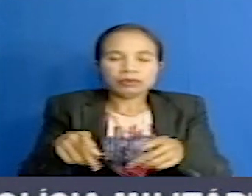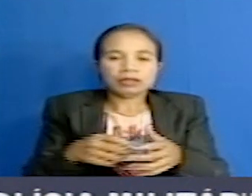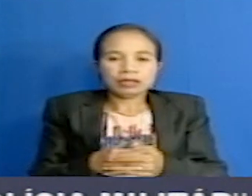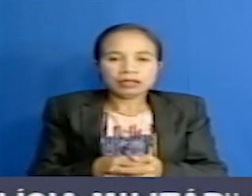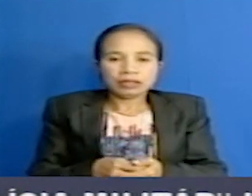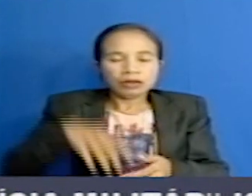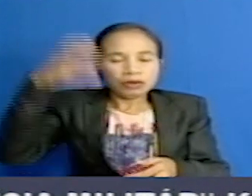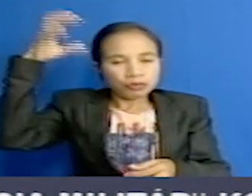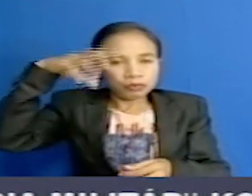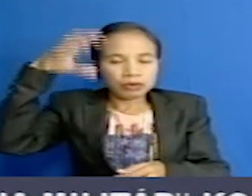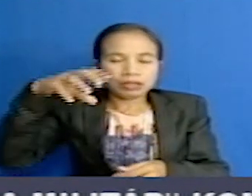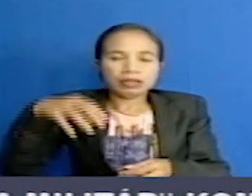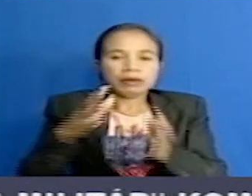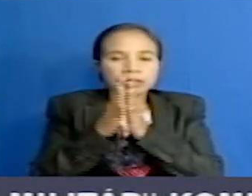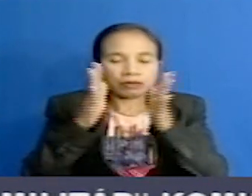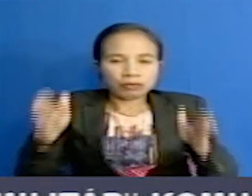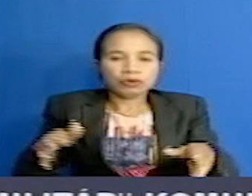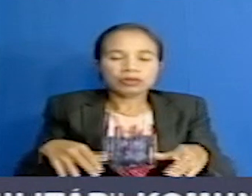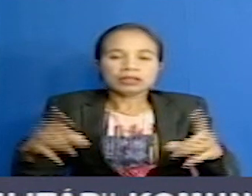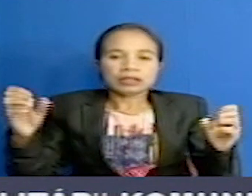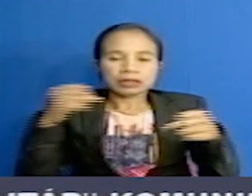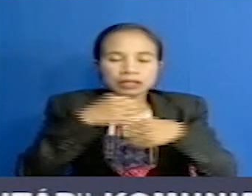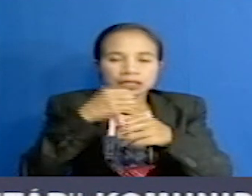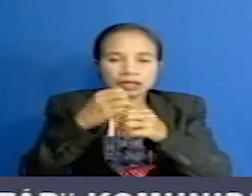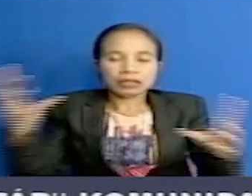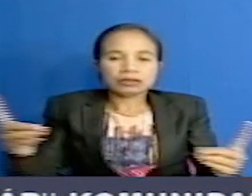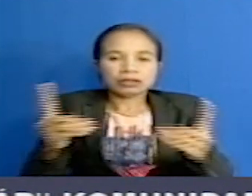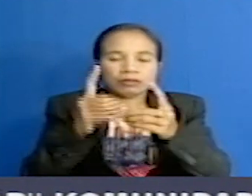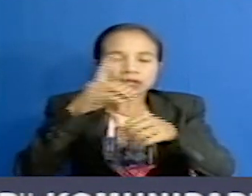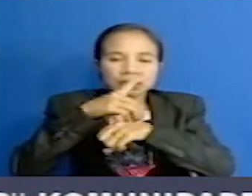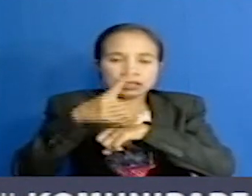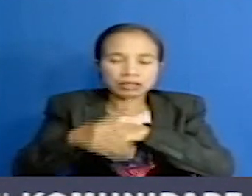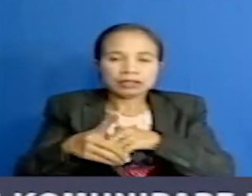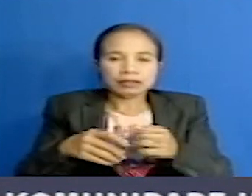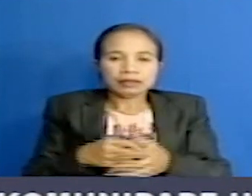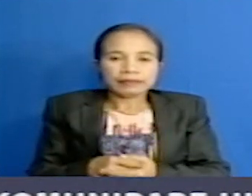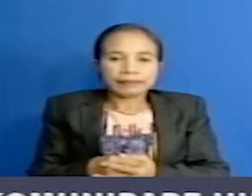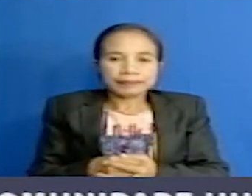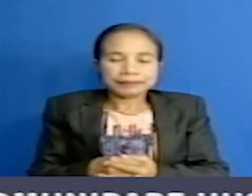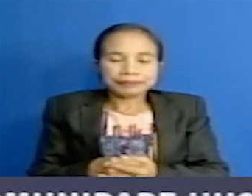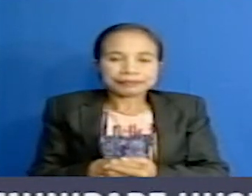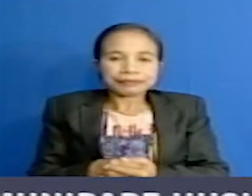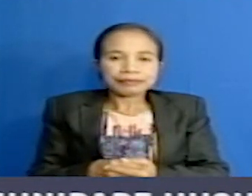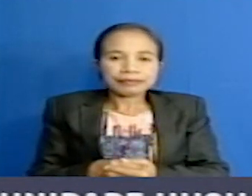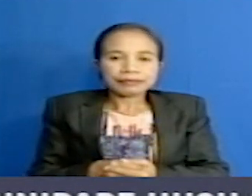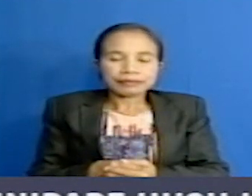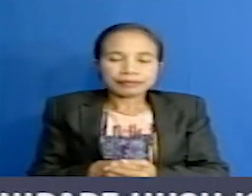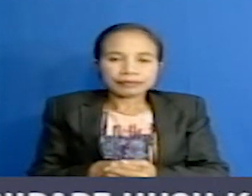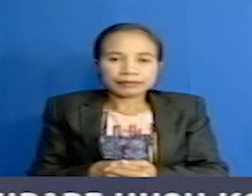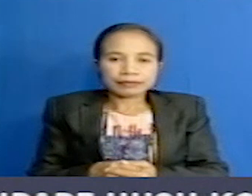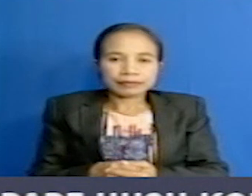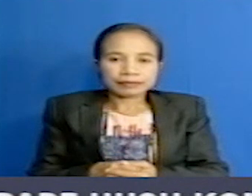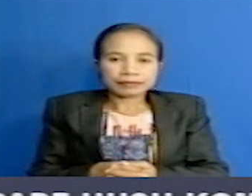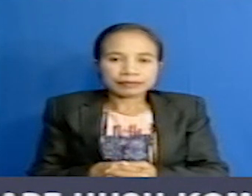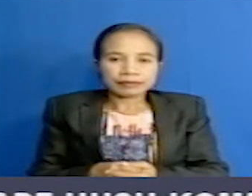do também neve bocas, mas que causamos desastre hidrometeorológico, se a nessa incêndios